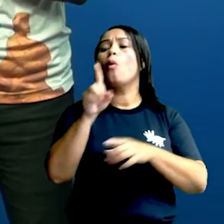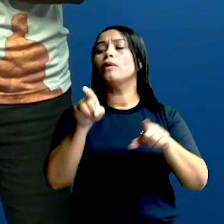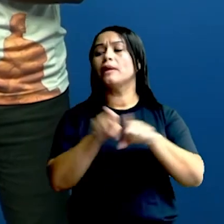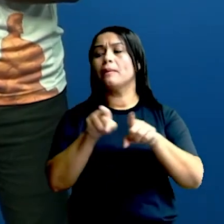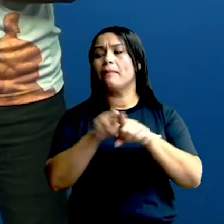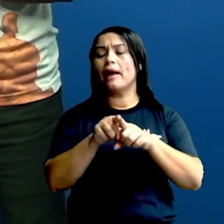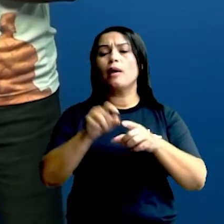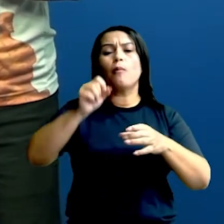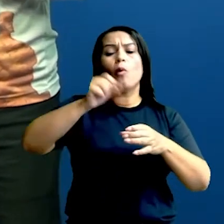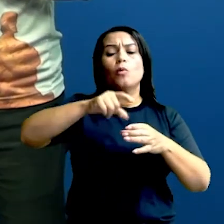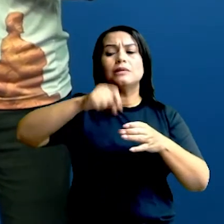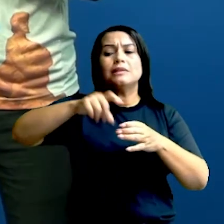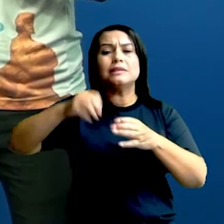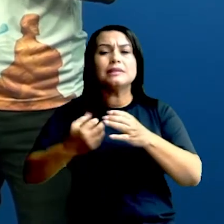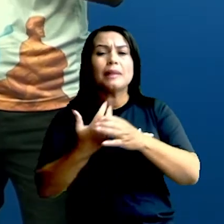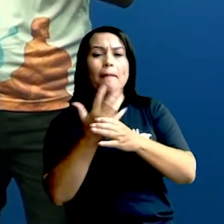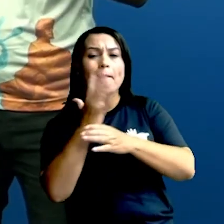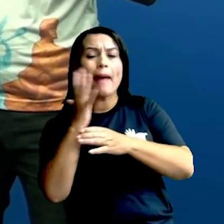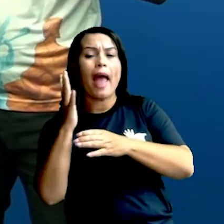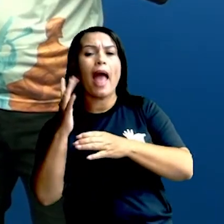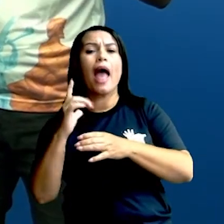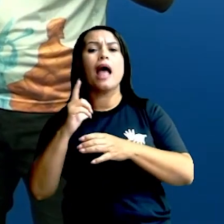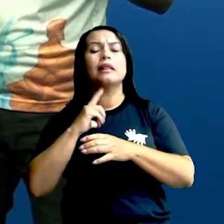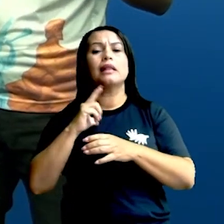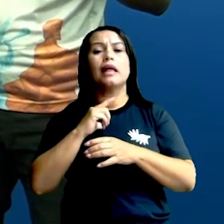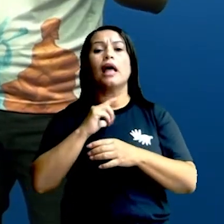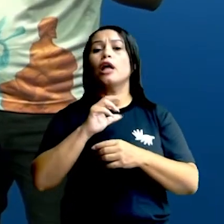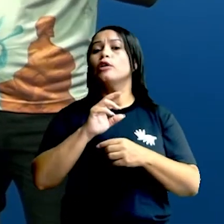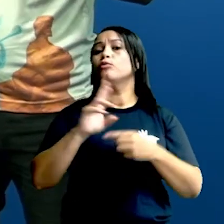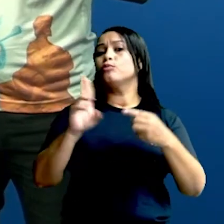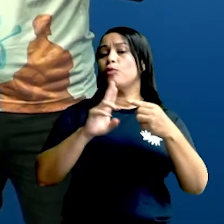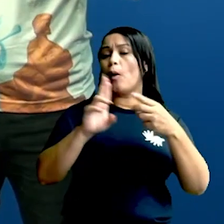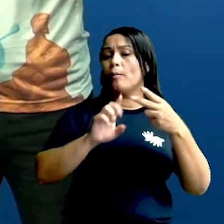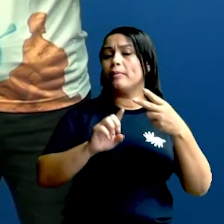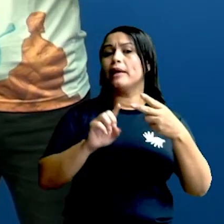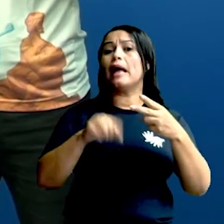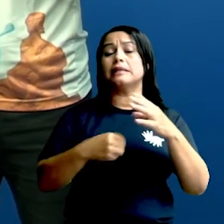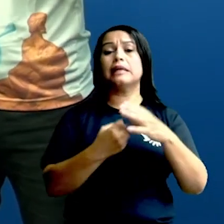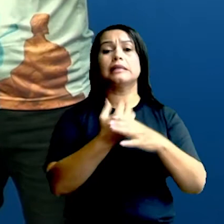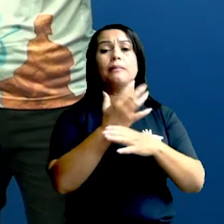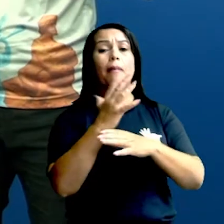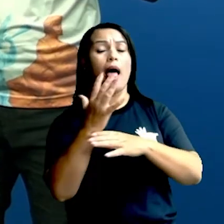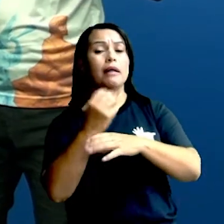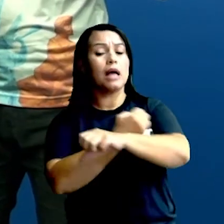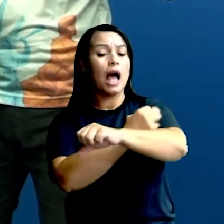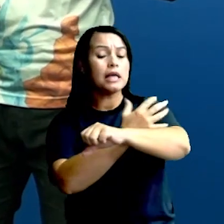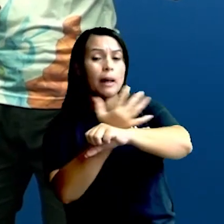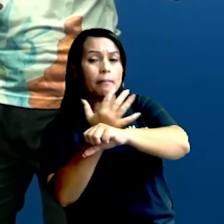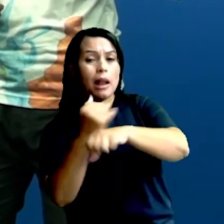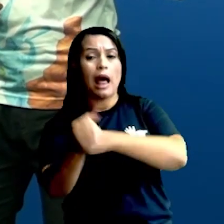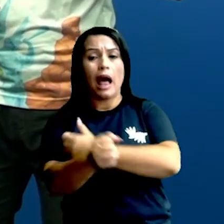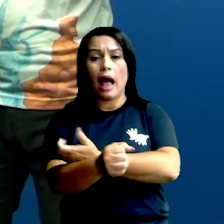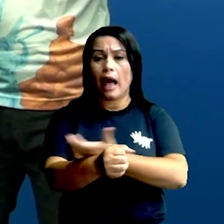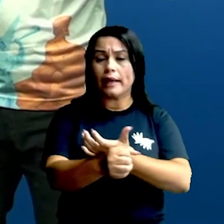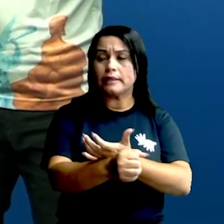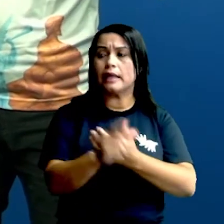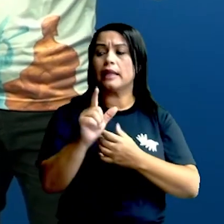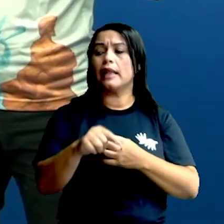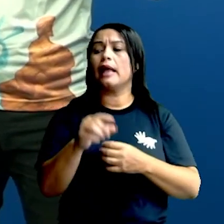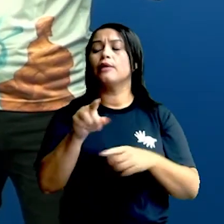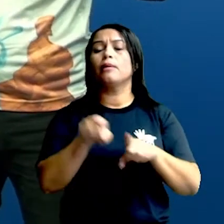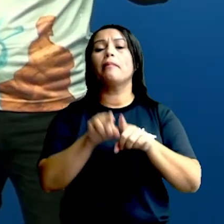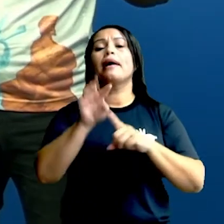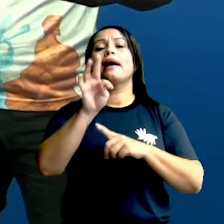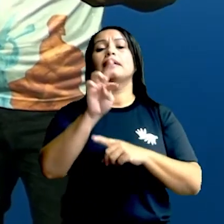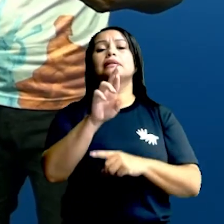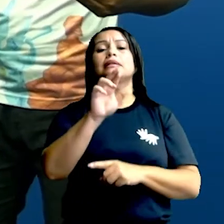por sementes, São as gimnospermas e angiospermas. Essas plantas, chamadas também de